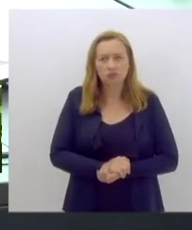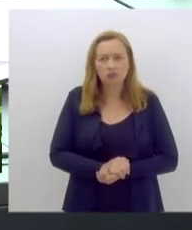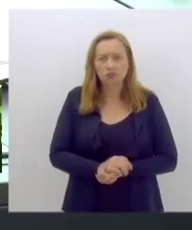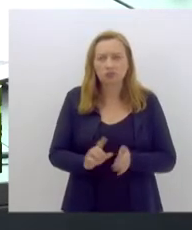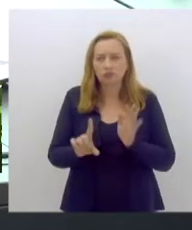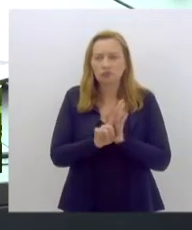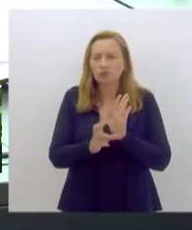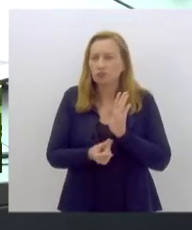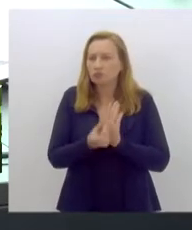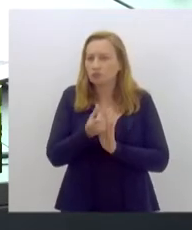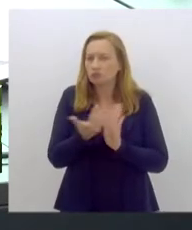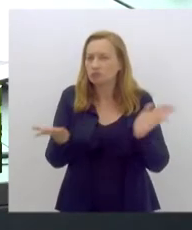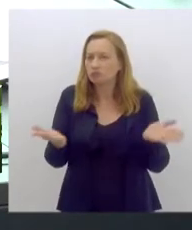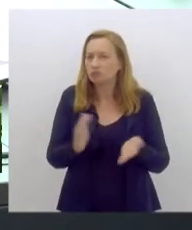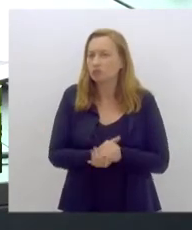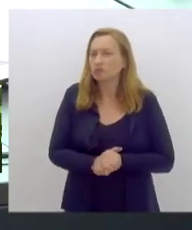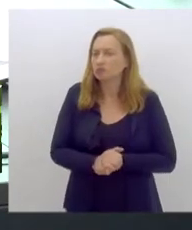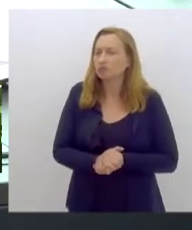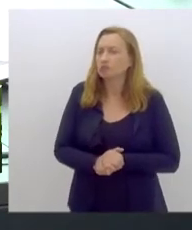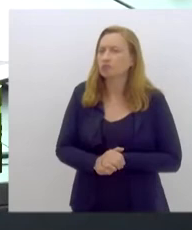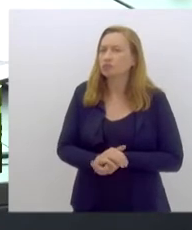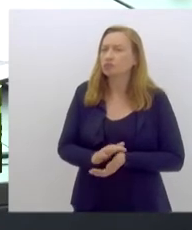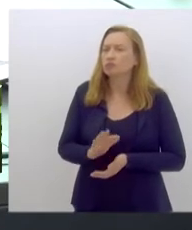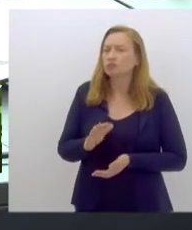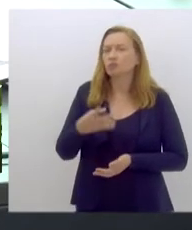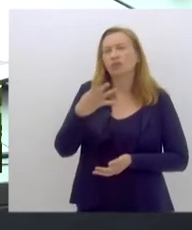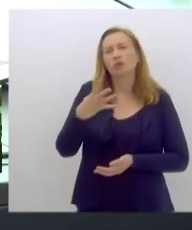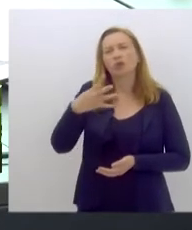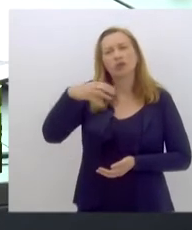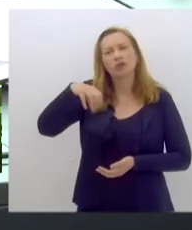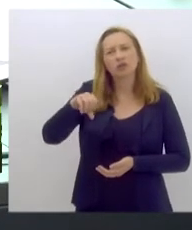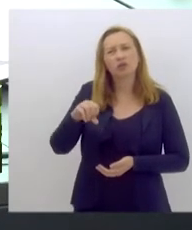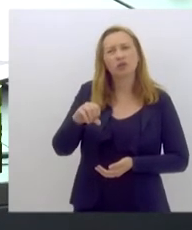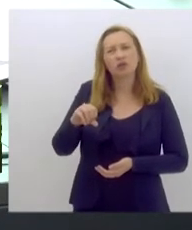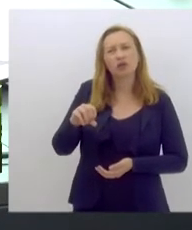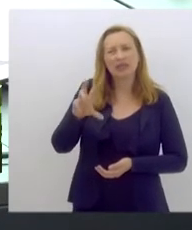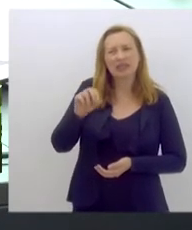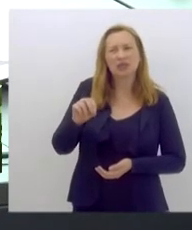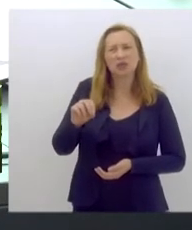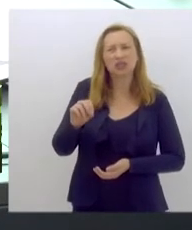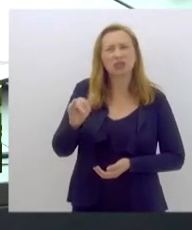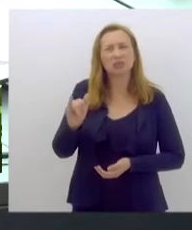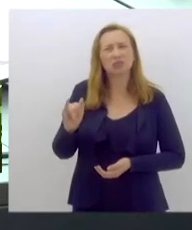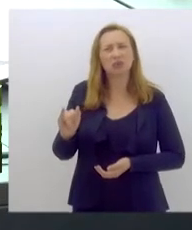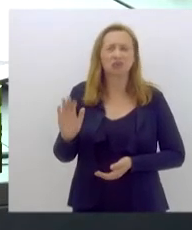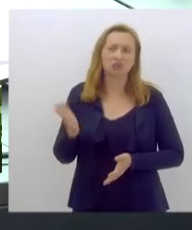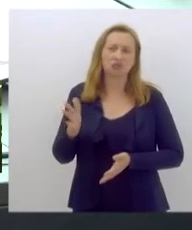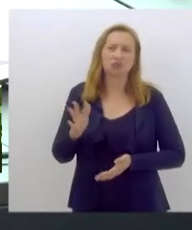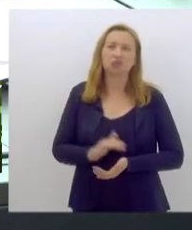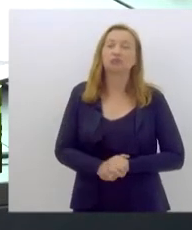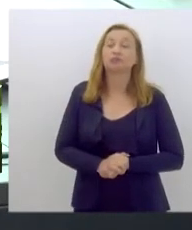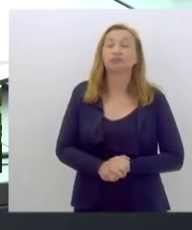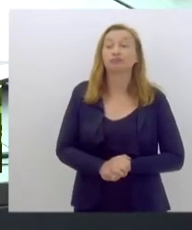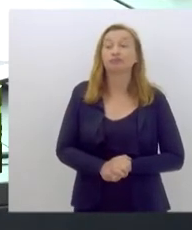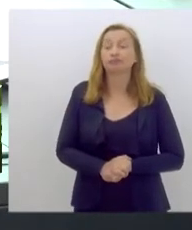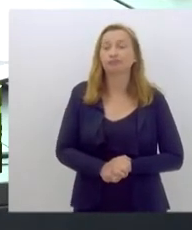LDO. A previsão da LDO é 49 quebrados, 50 bi aproximadamente. E se